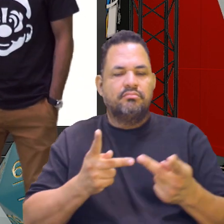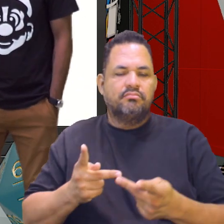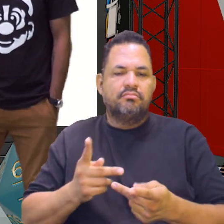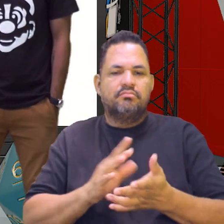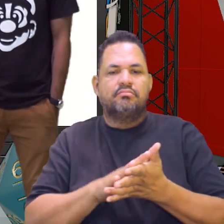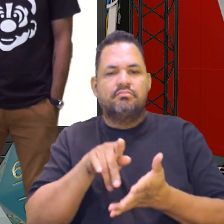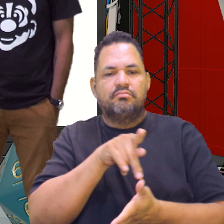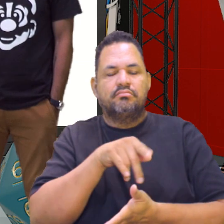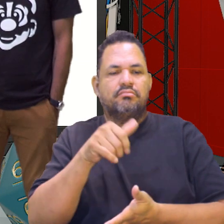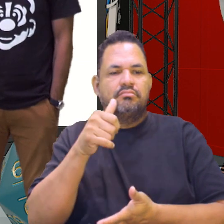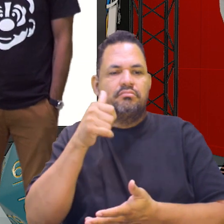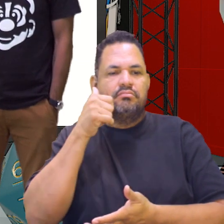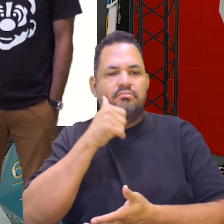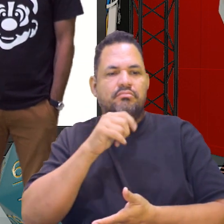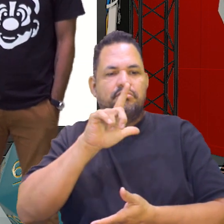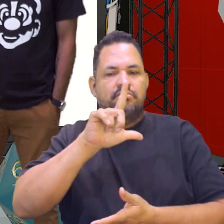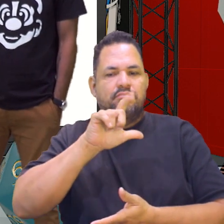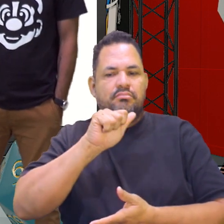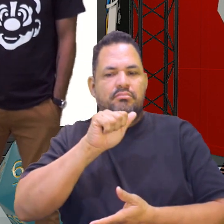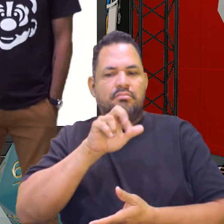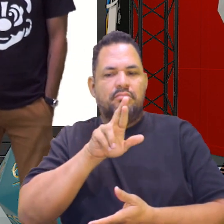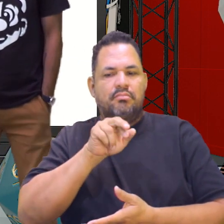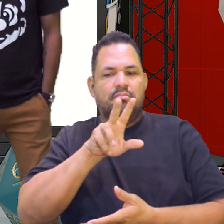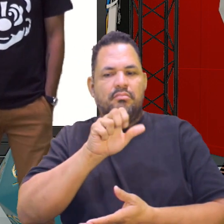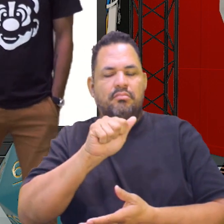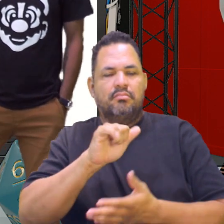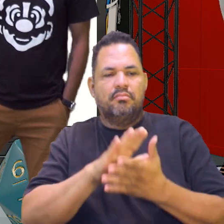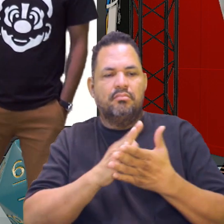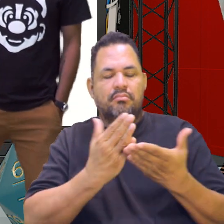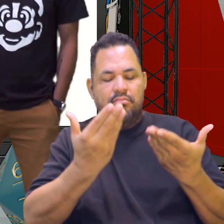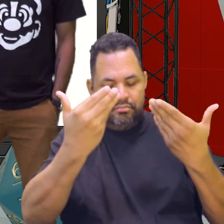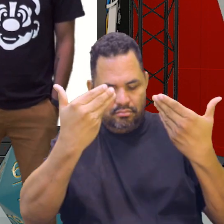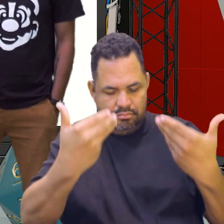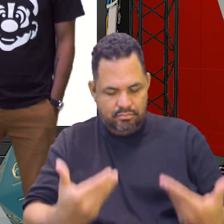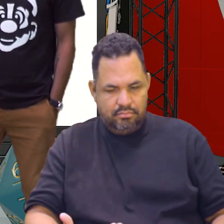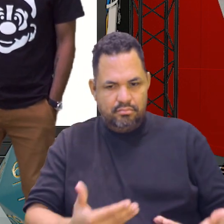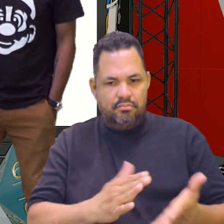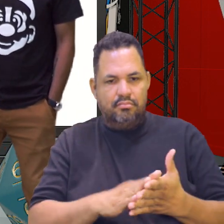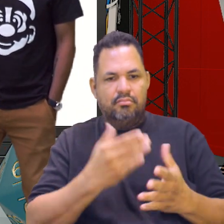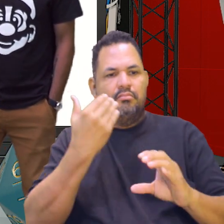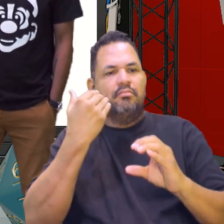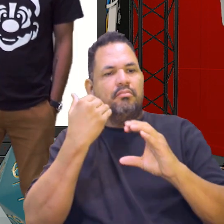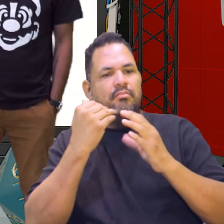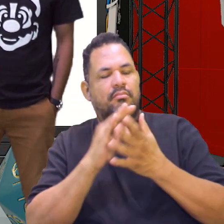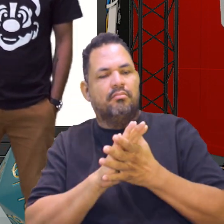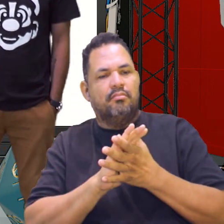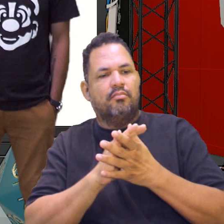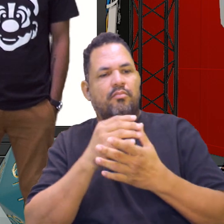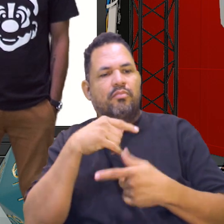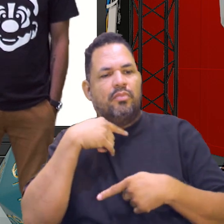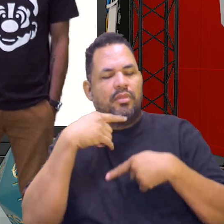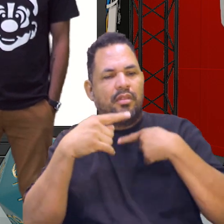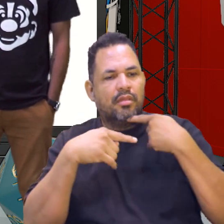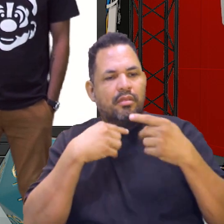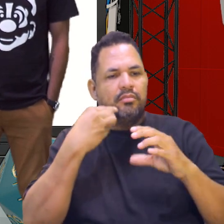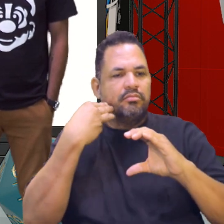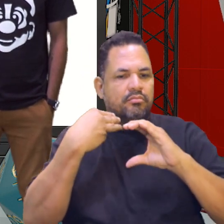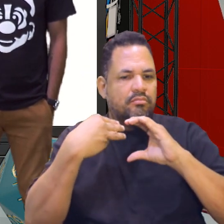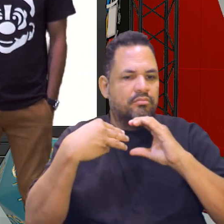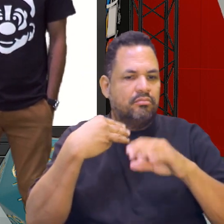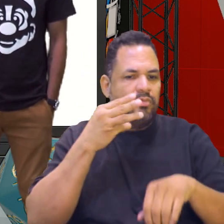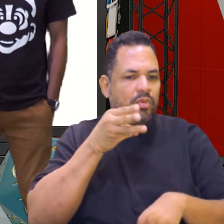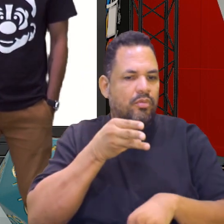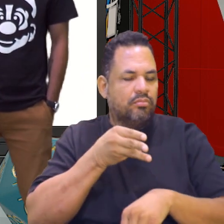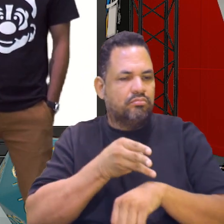ao terceirão da mediação, né, estamos aqui sempre à disposição, tá? Respondendo as dúvidas dos professores, pelo chat zap,